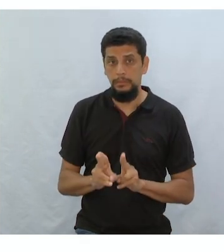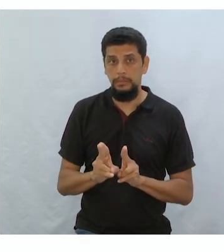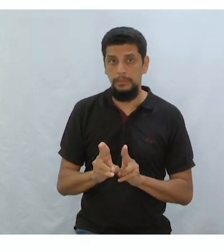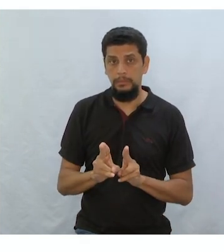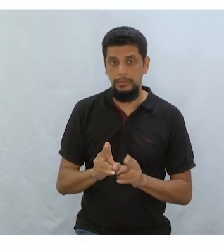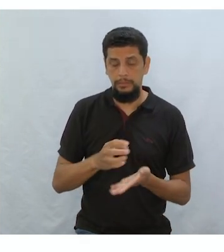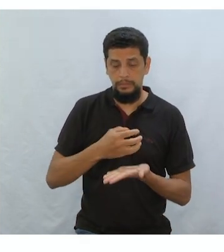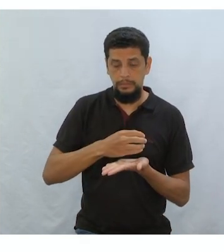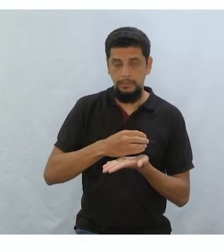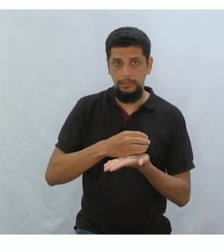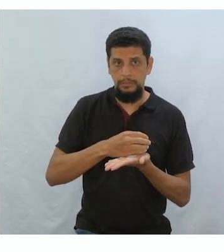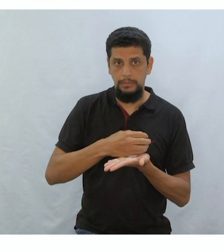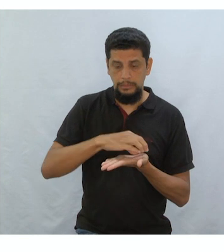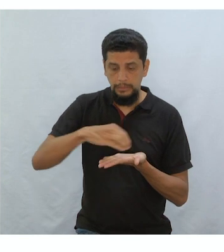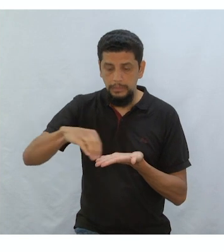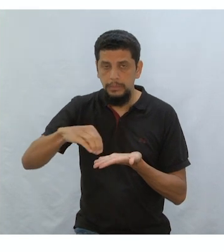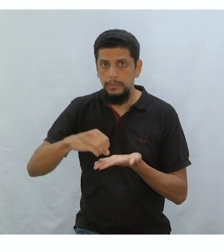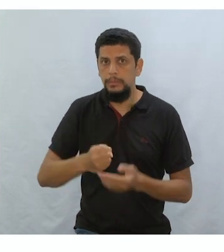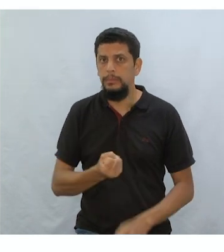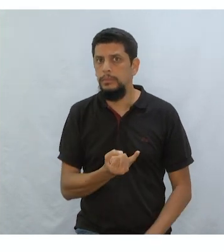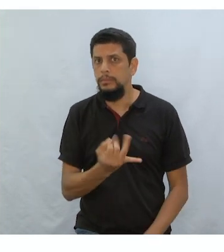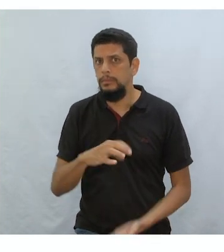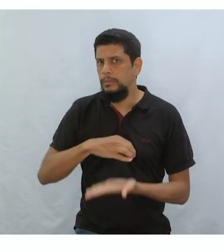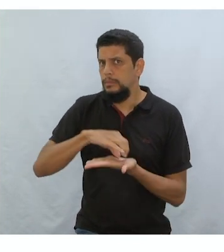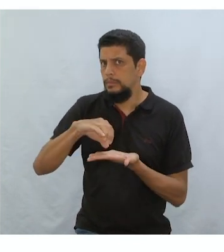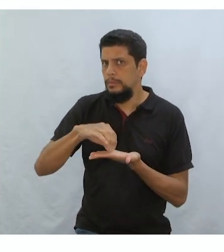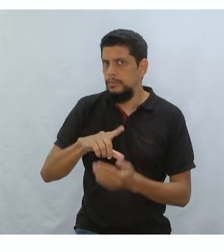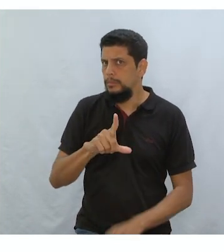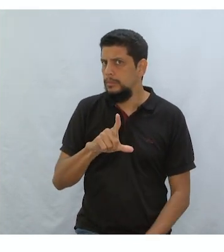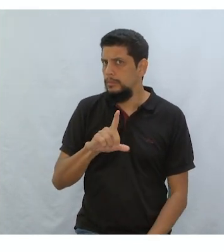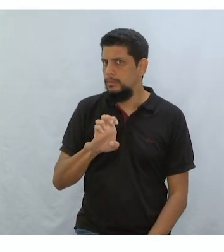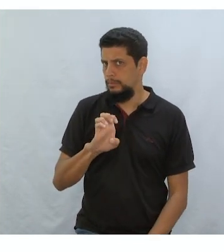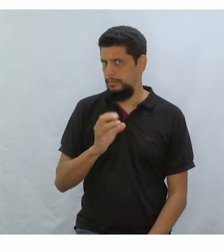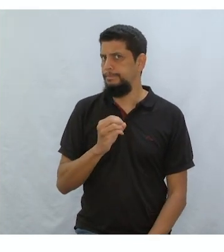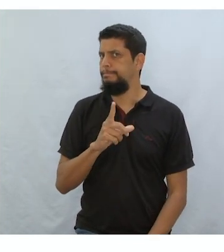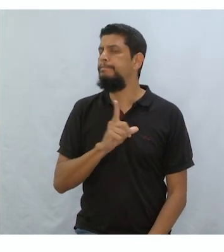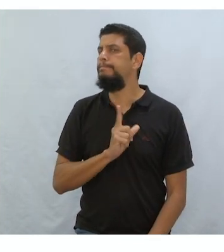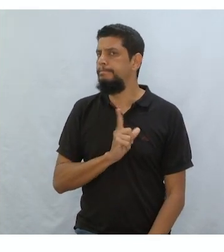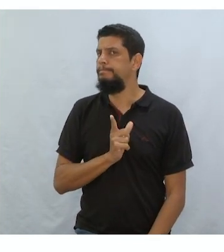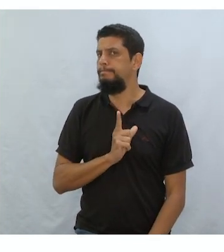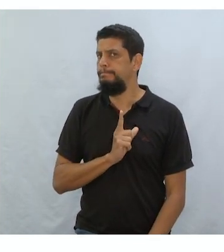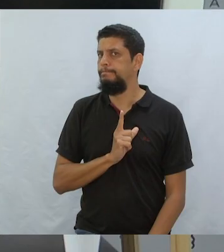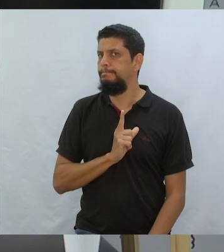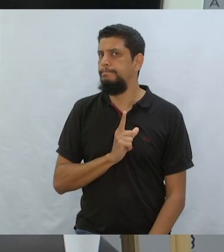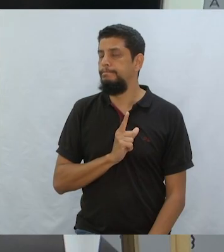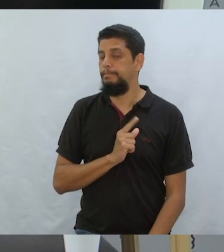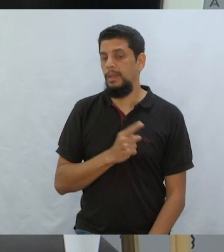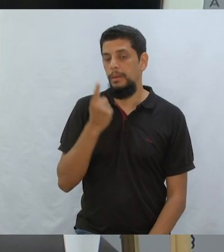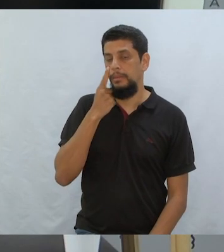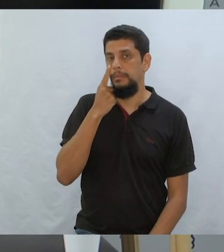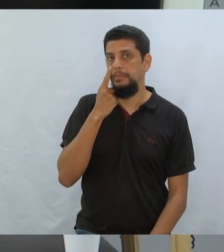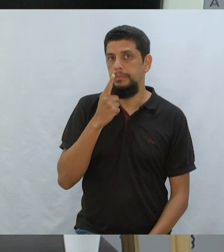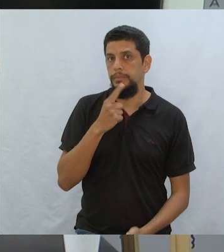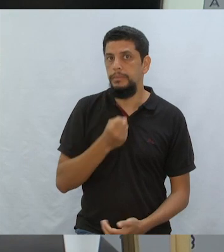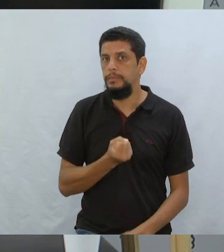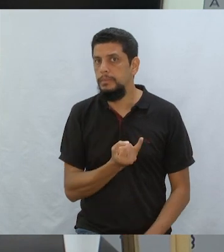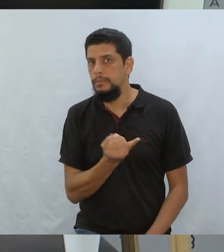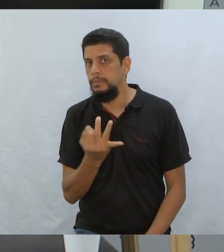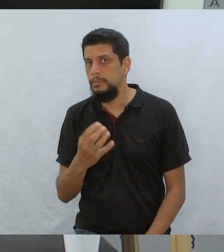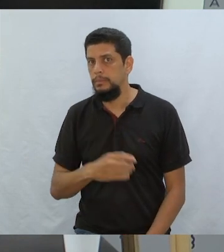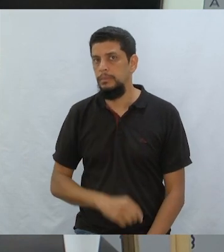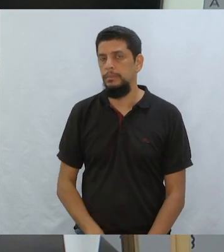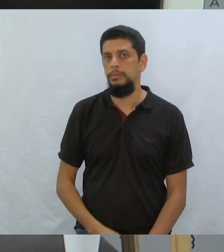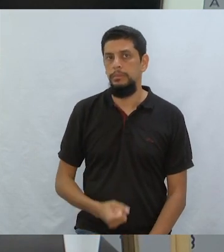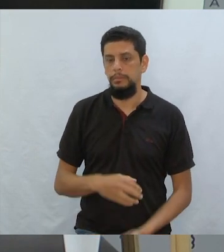de carrinhos. Quantos carrinhos você acha que ele tem? Então, vamos ver quantos